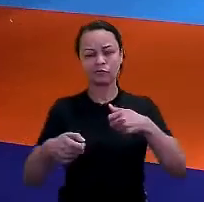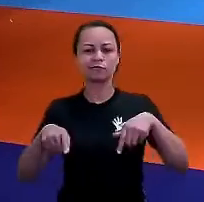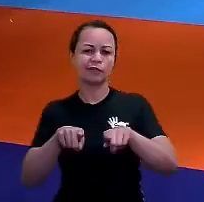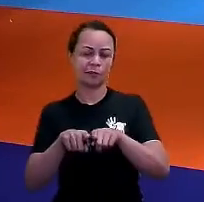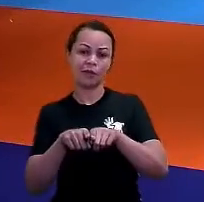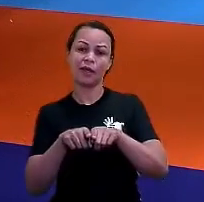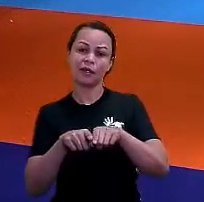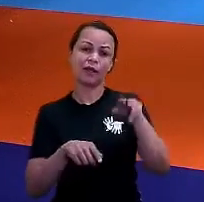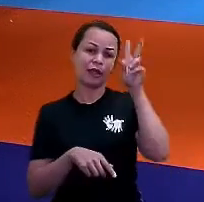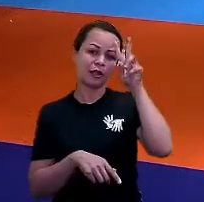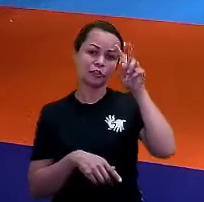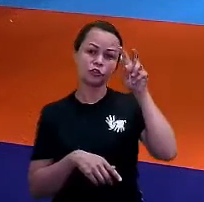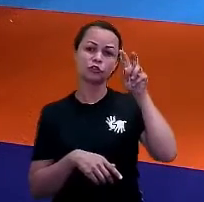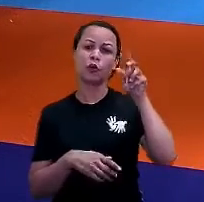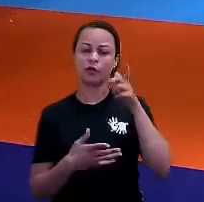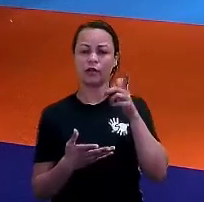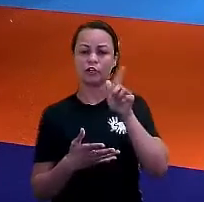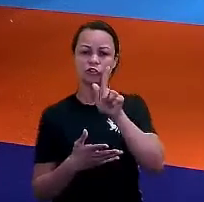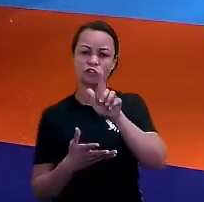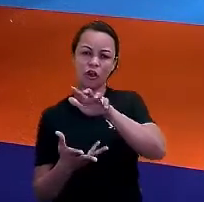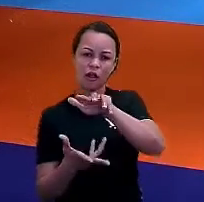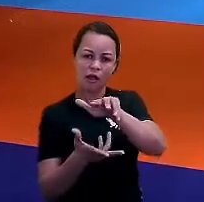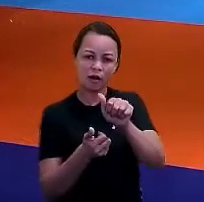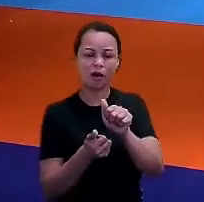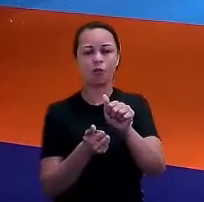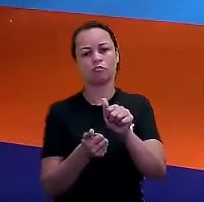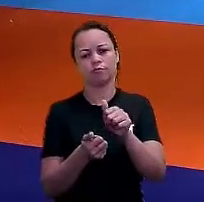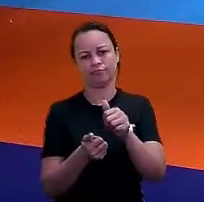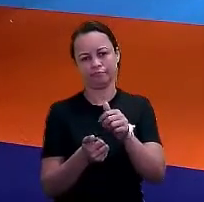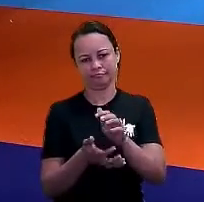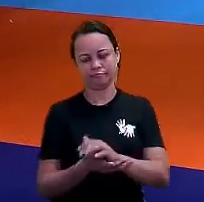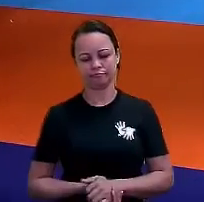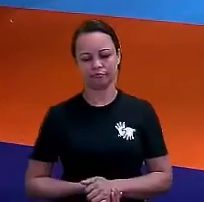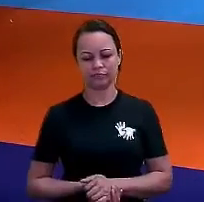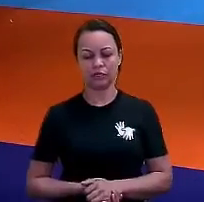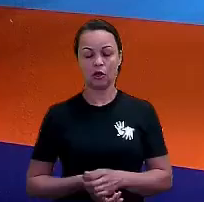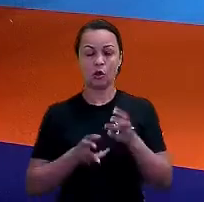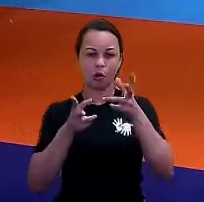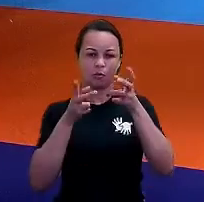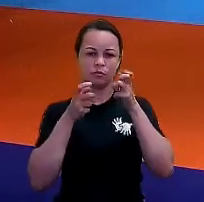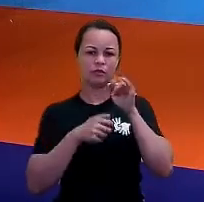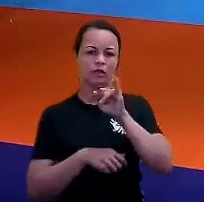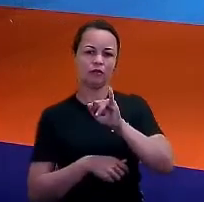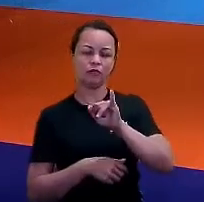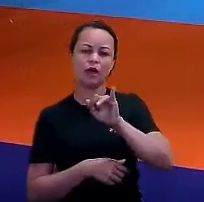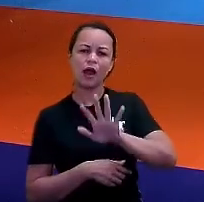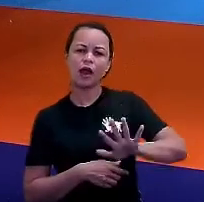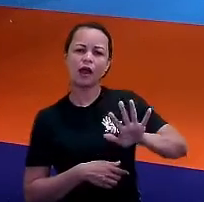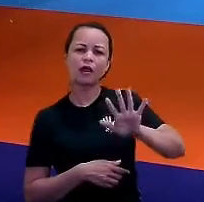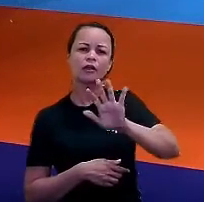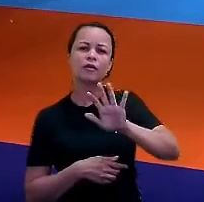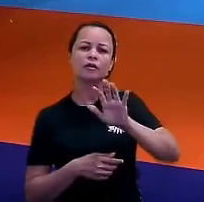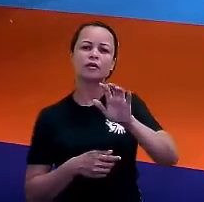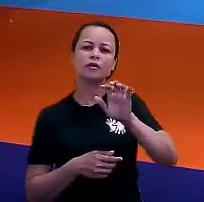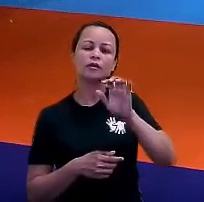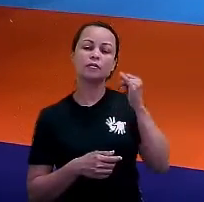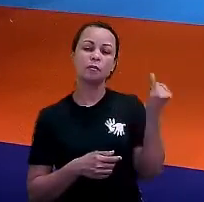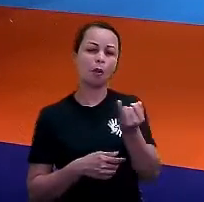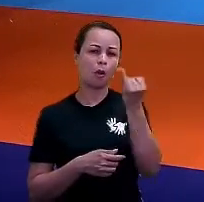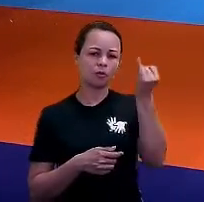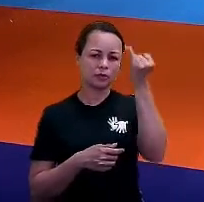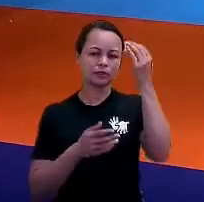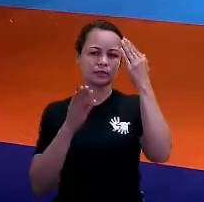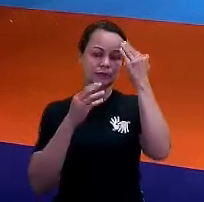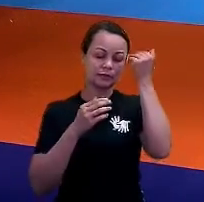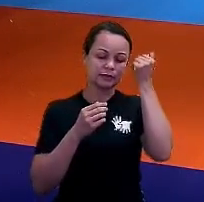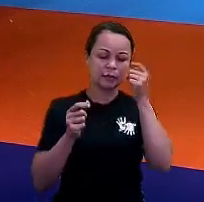história geral, como a gente conhece. Observem a importância da gente saber sobre quem somos